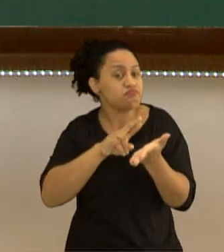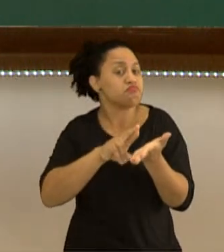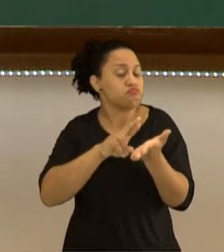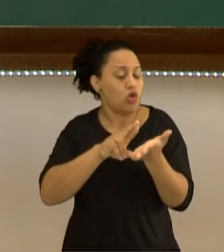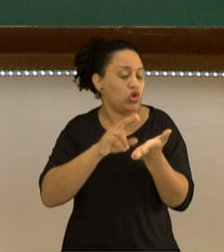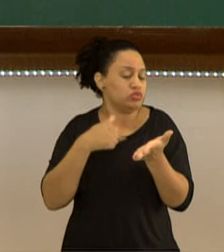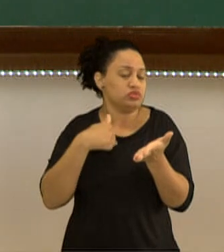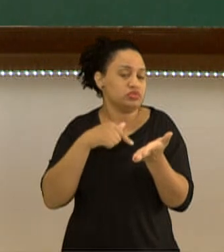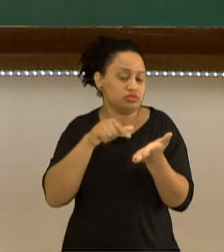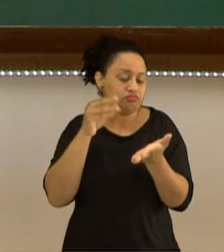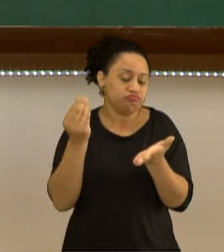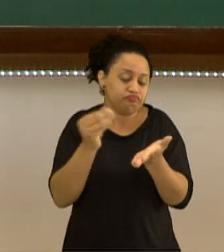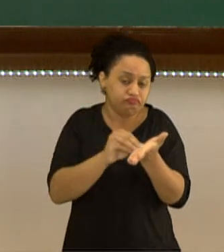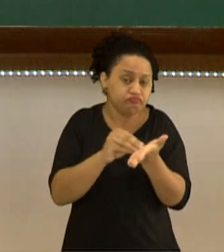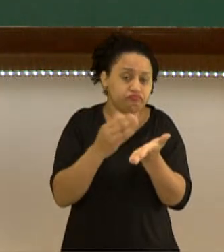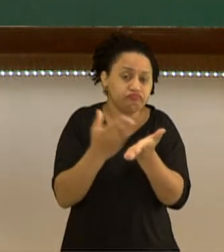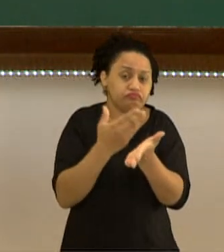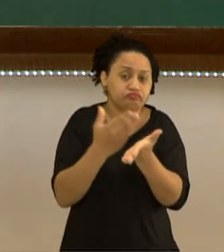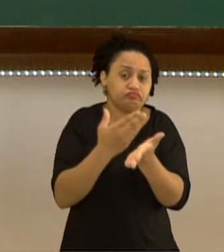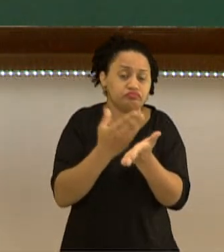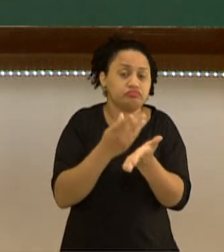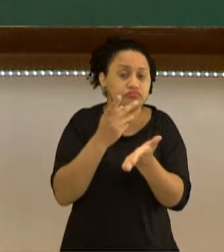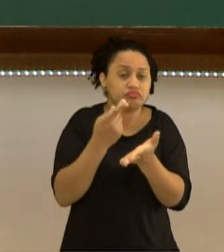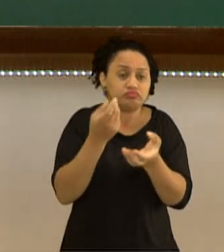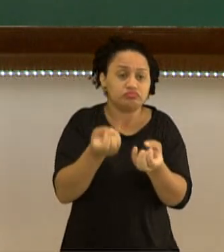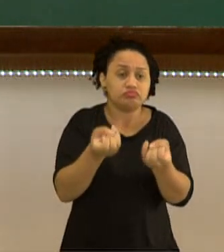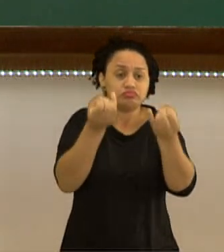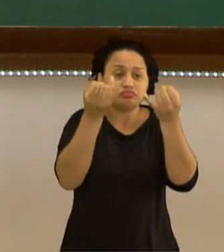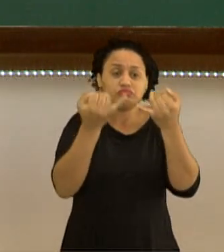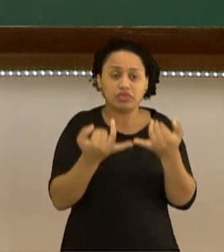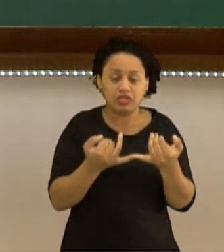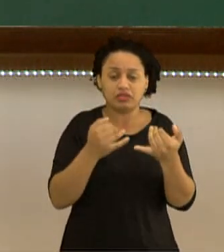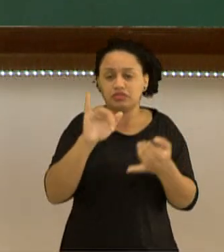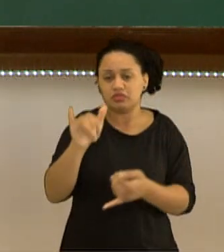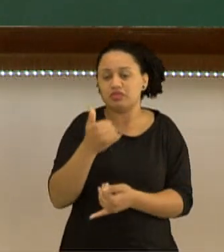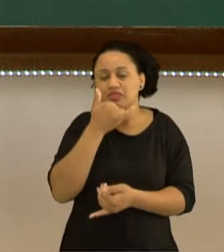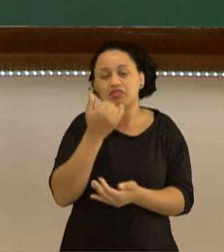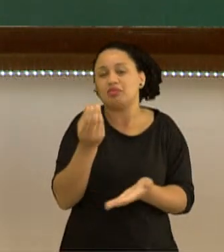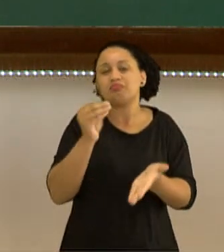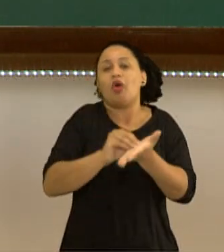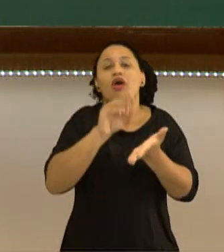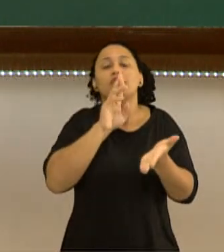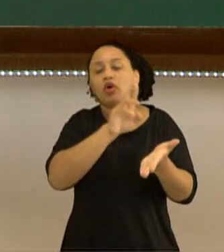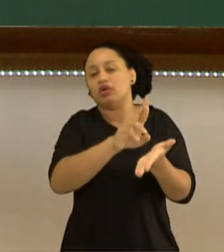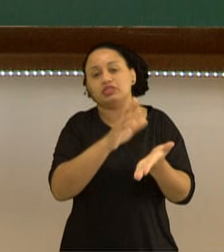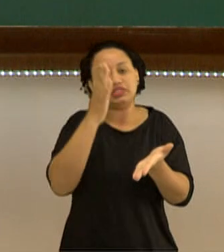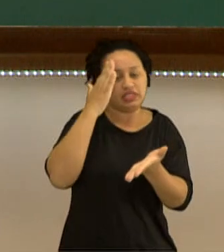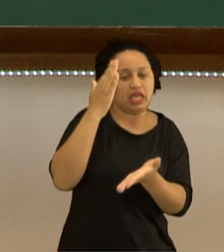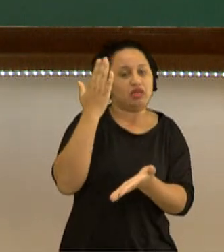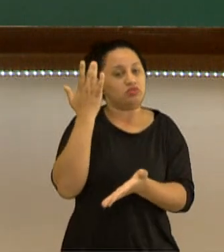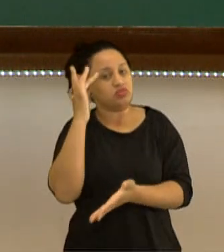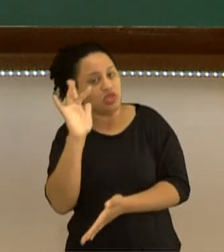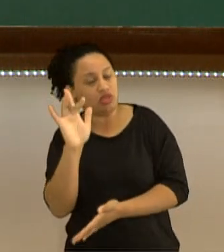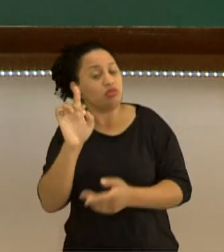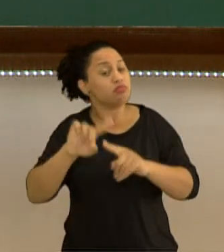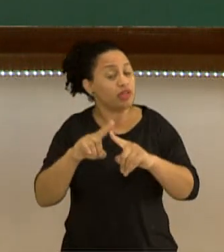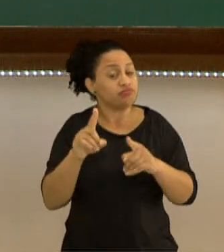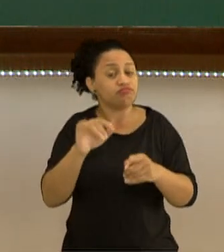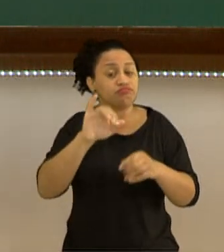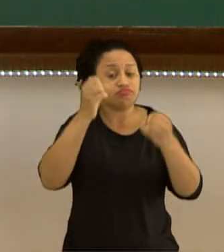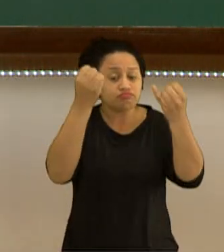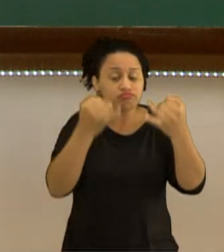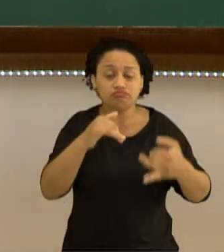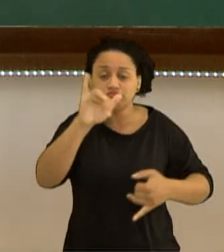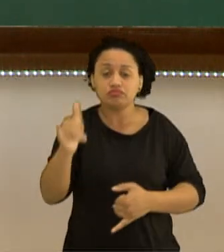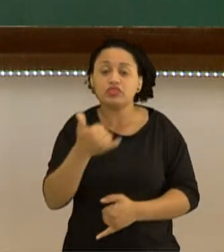ou ouviram falar. E explique, justifique, né? Não somente responda se sabe ou não sabe, mas